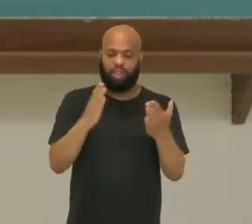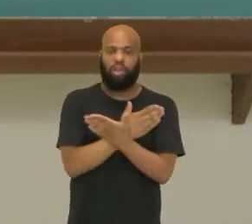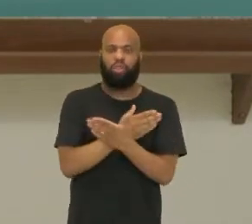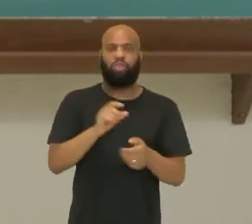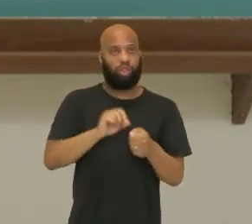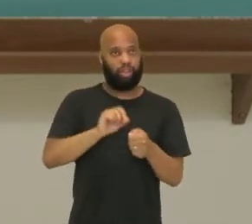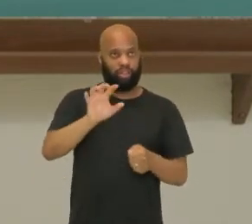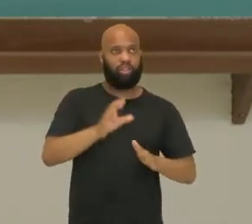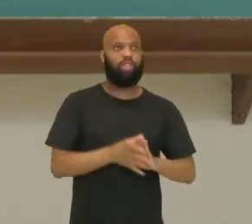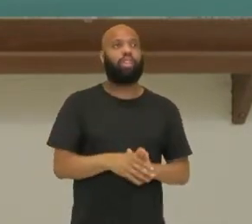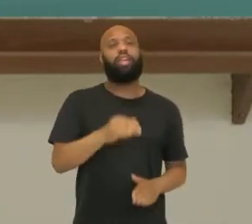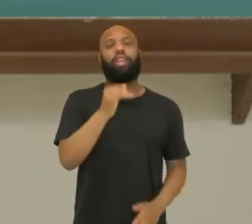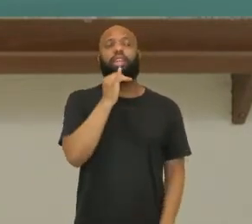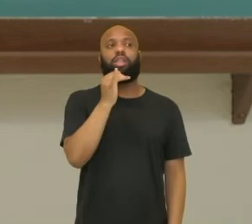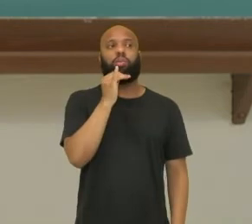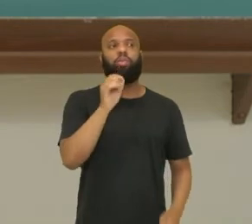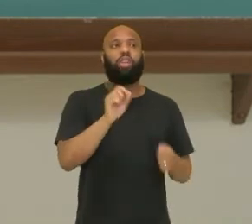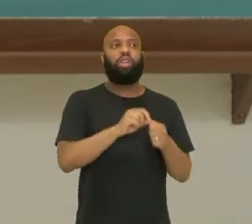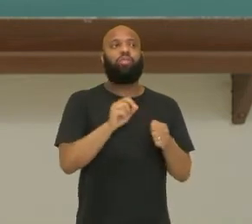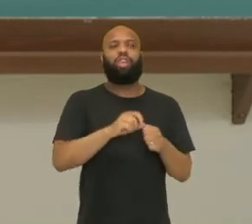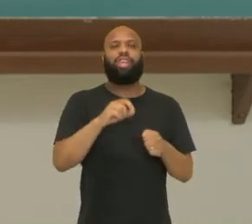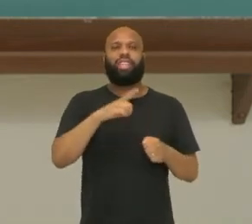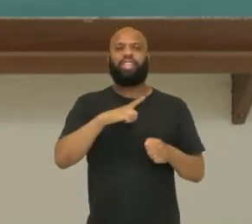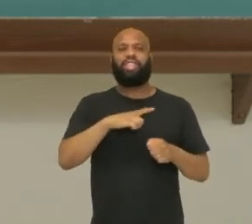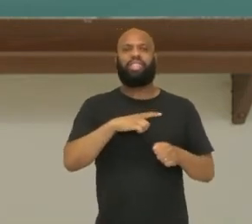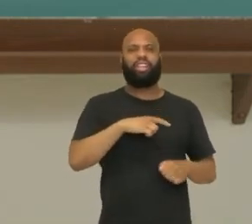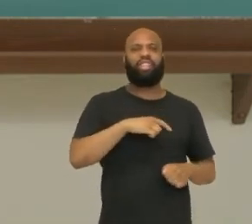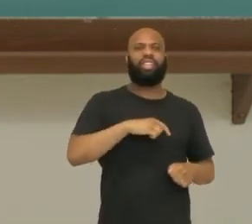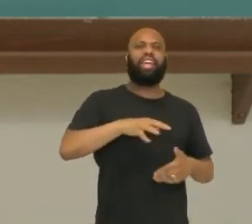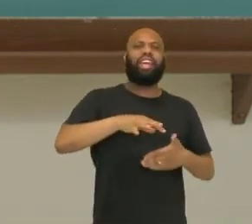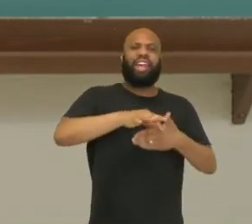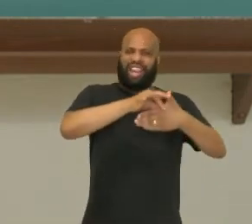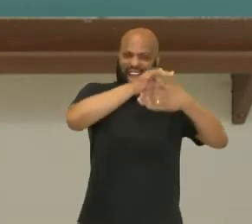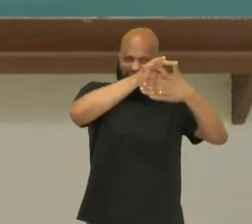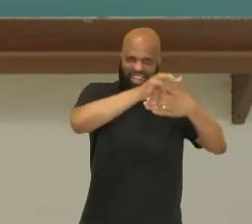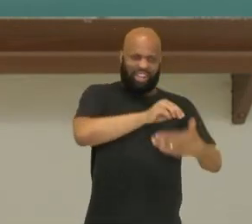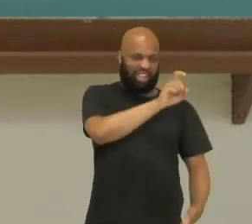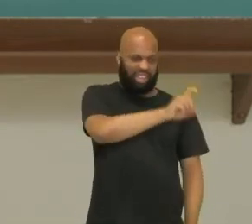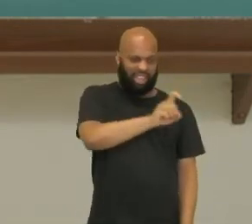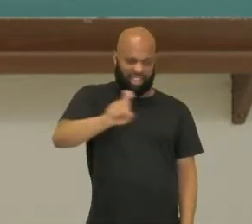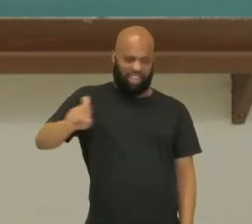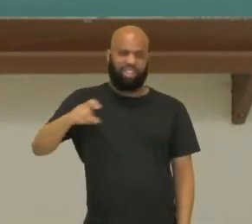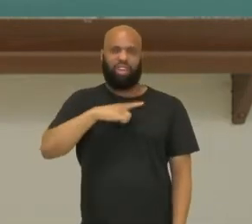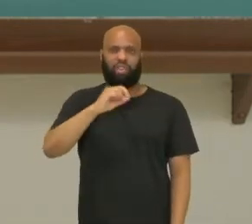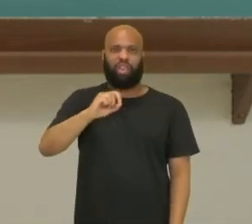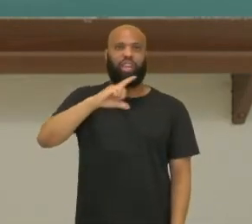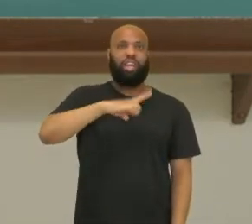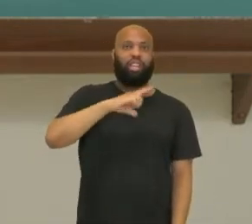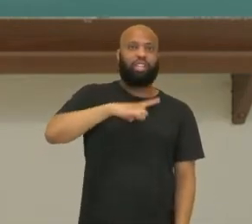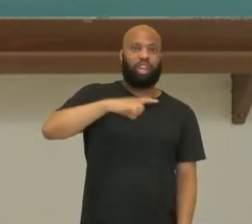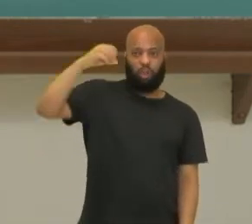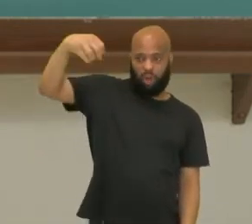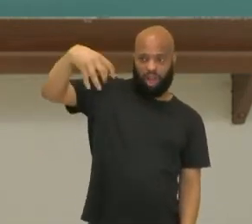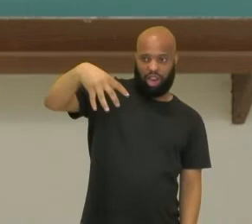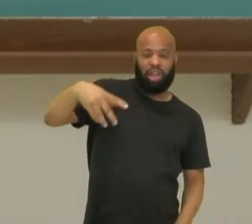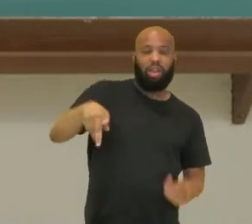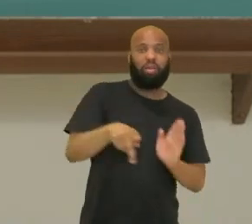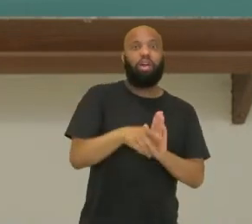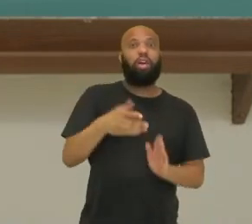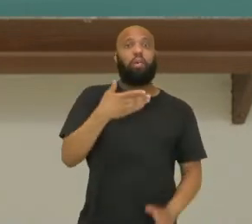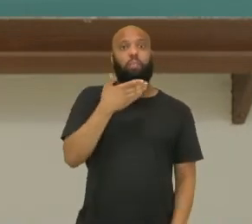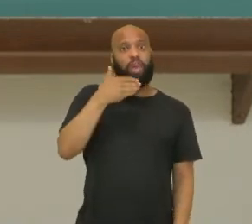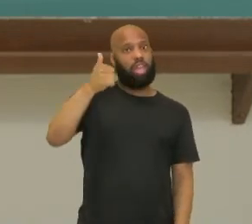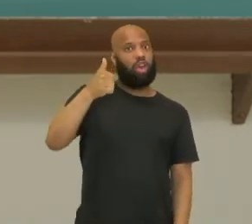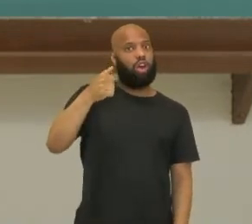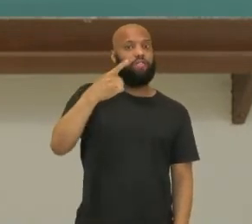outros não. Eles colocam, por exemplo, no açougue, uma lâmpada que realça o vermelho. Ao realçar o vermelho, pessoal,